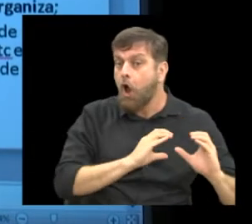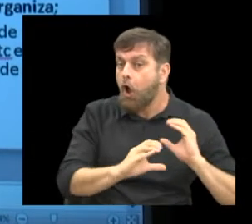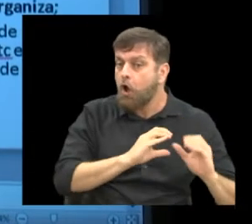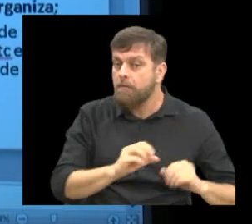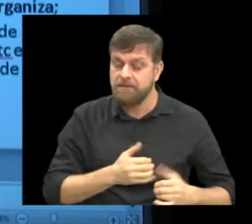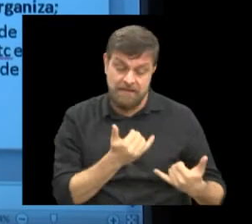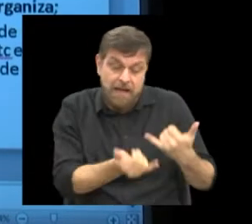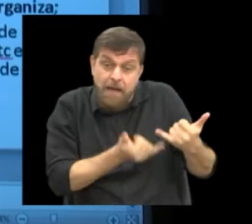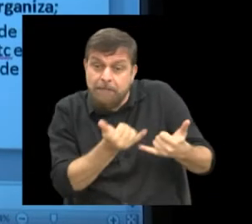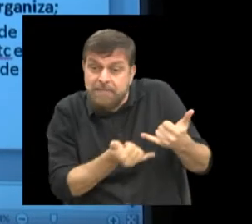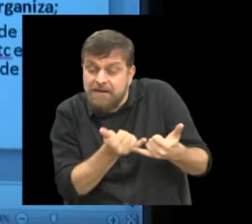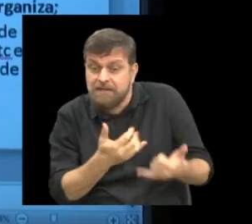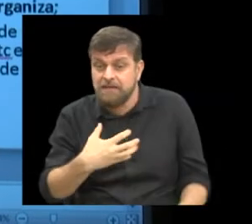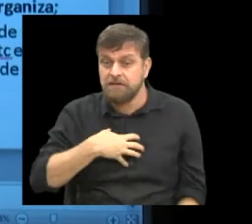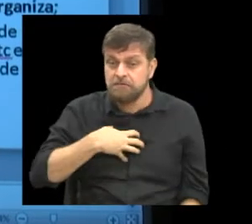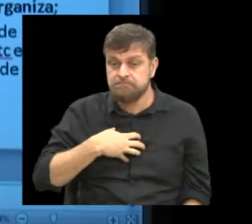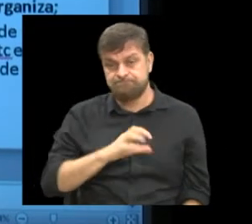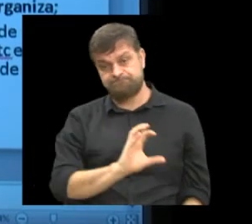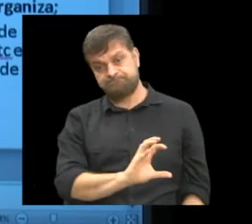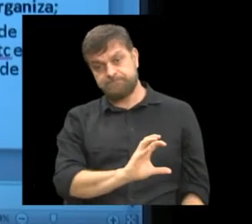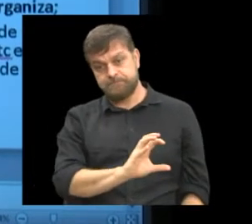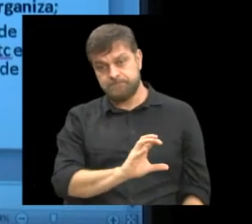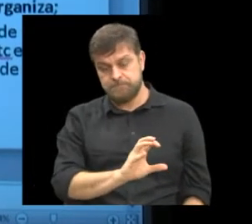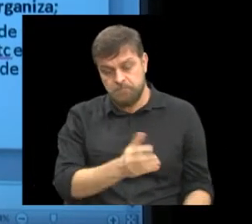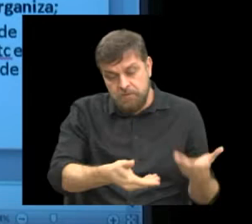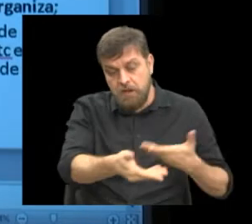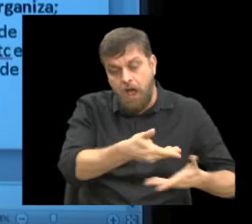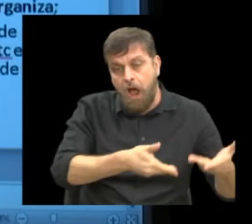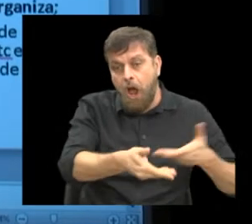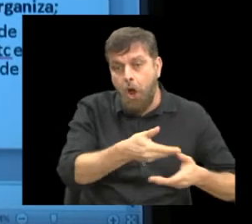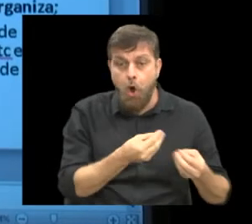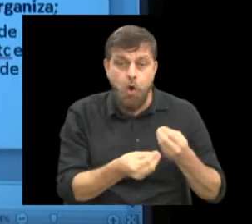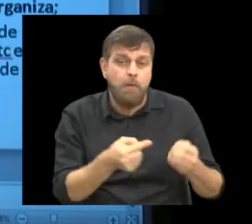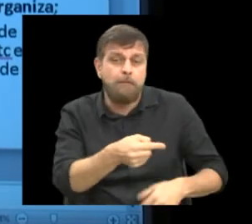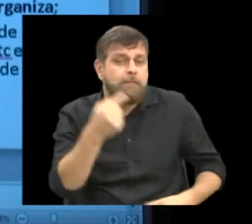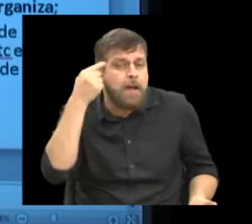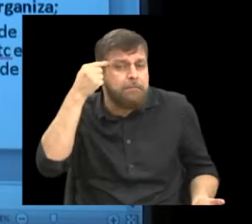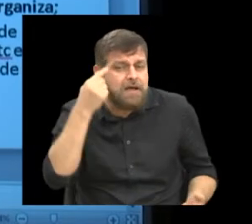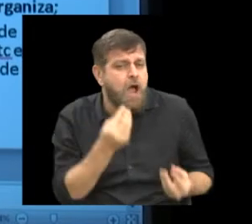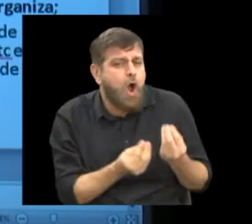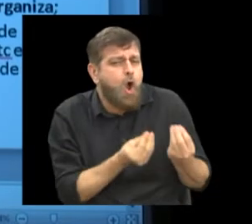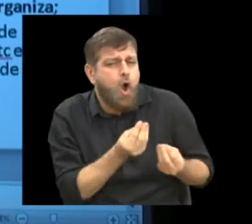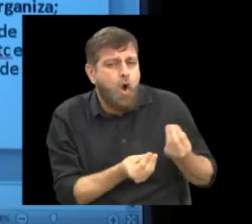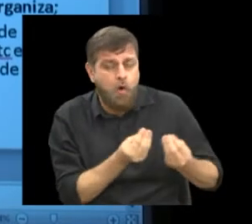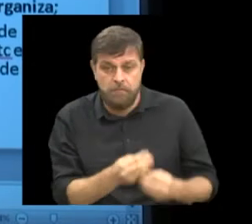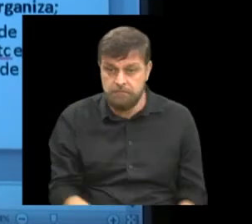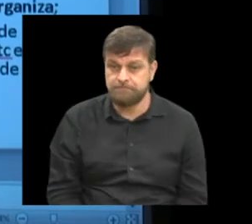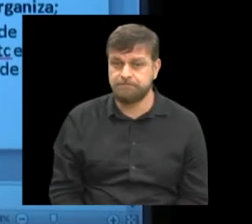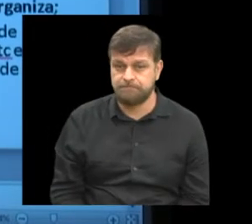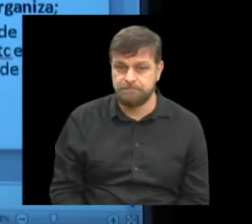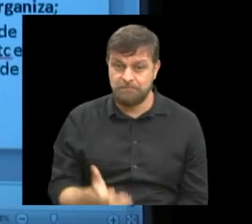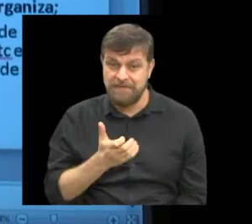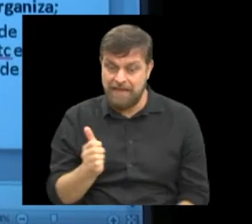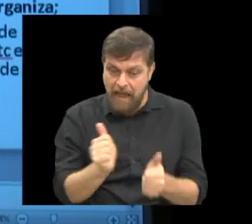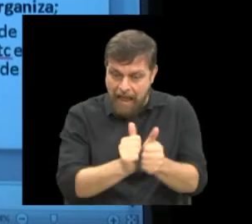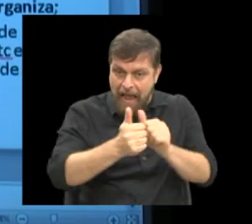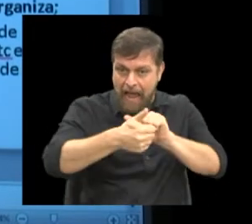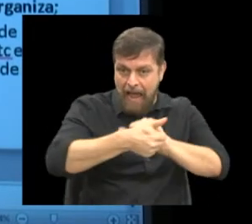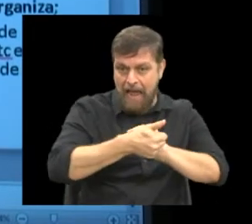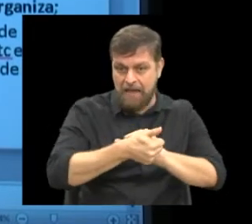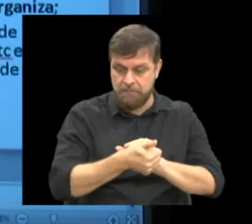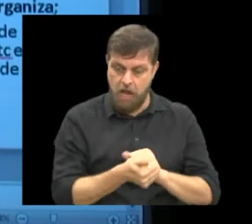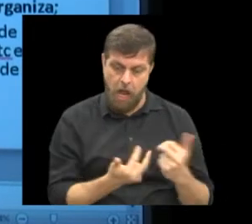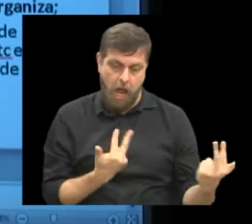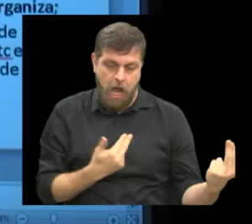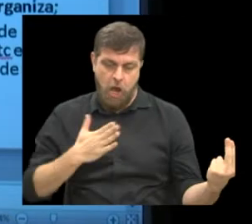ele brinca, como ele interage, como ele pensa. Se você tentar adequar esse cérebro ao nosso,